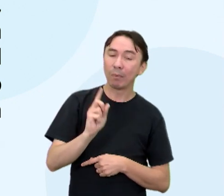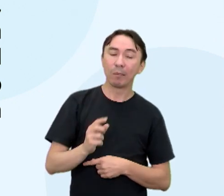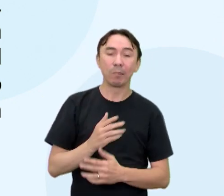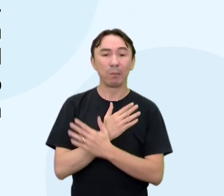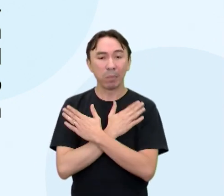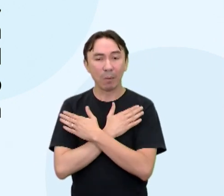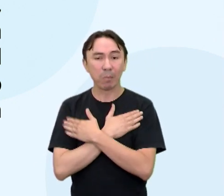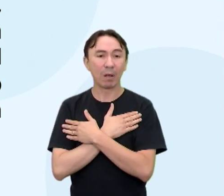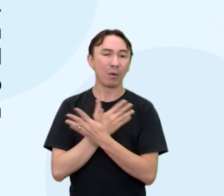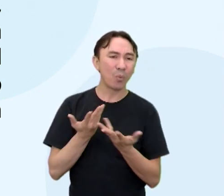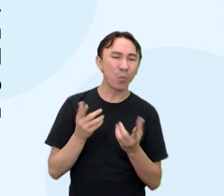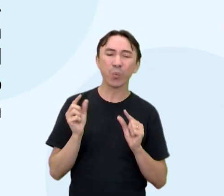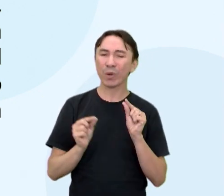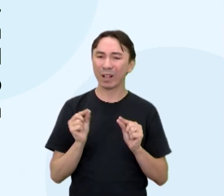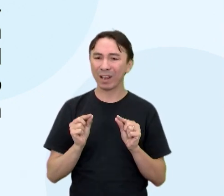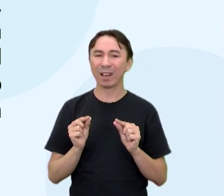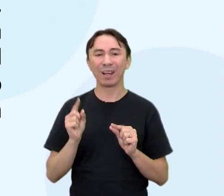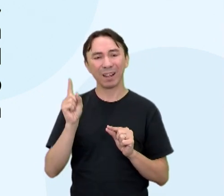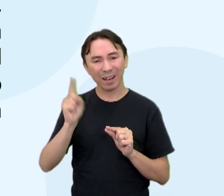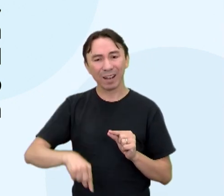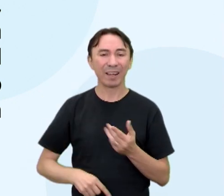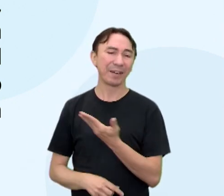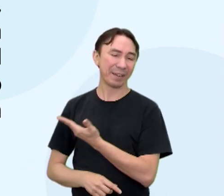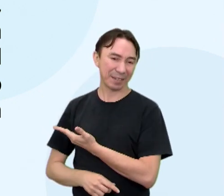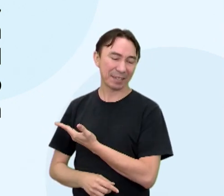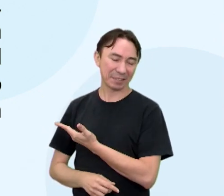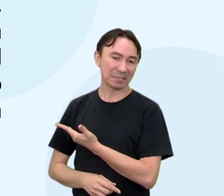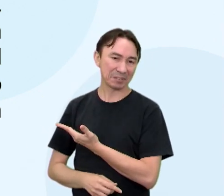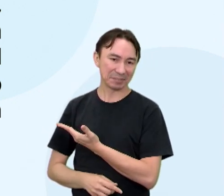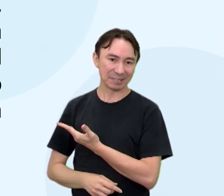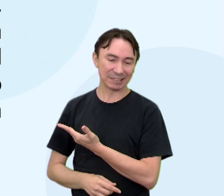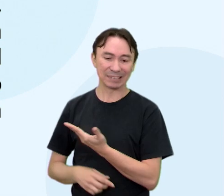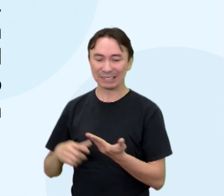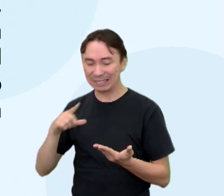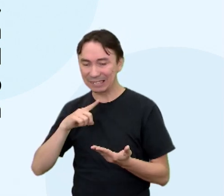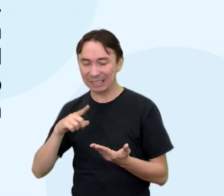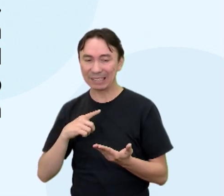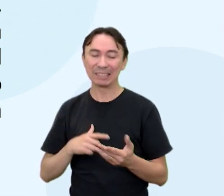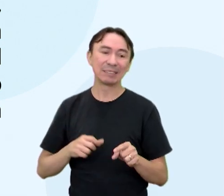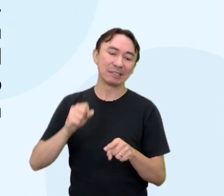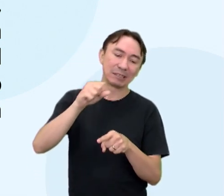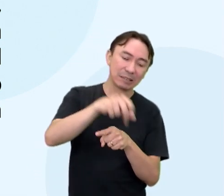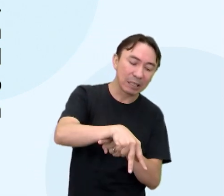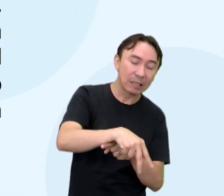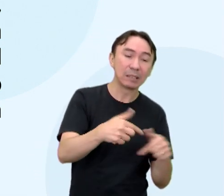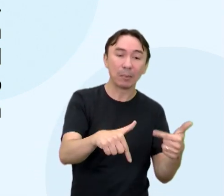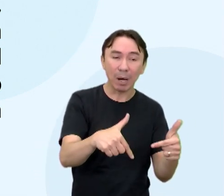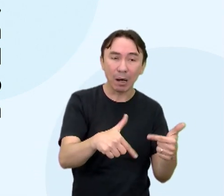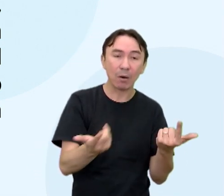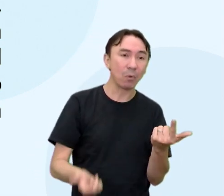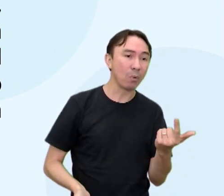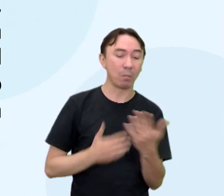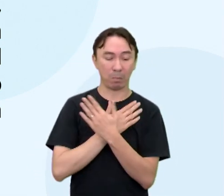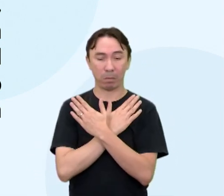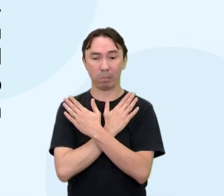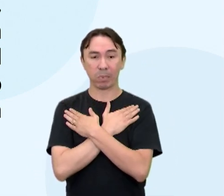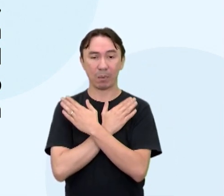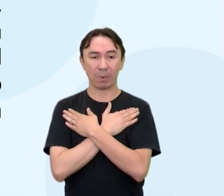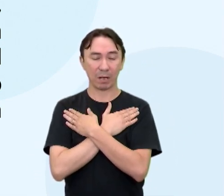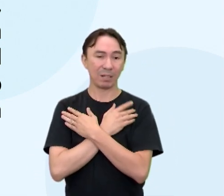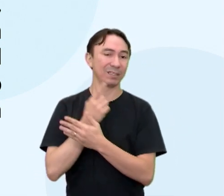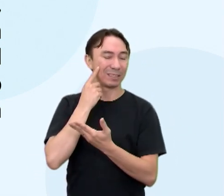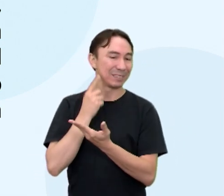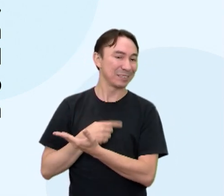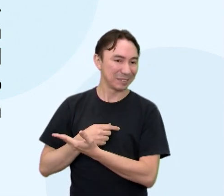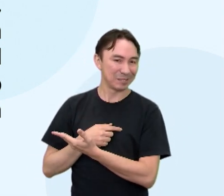desocupação são eufemismos aí para a palavra trabalho, né, emprego e desemprego, mas tem um porquê que se usa